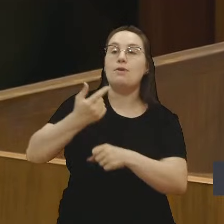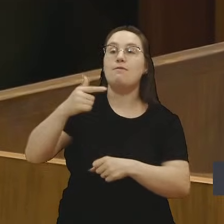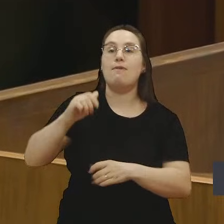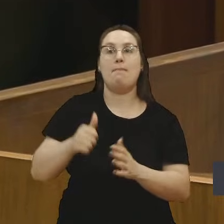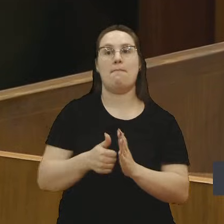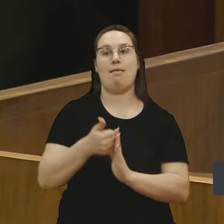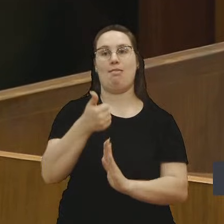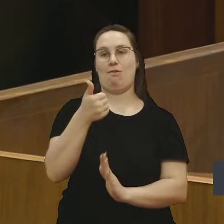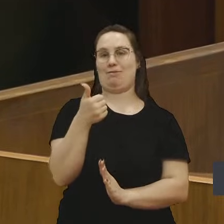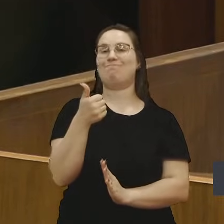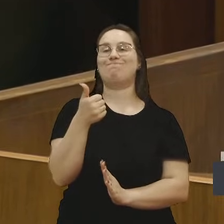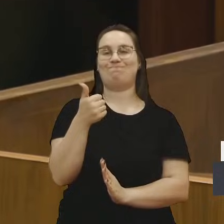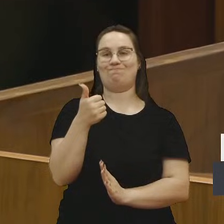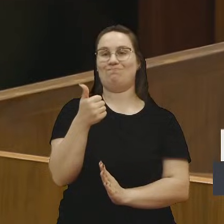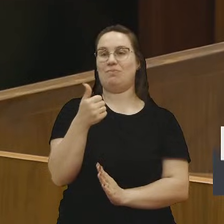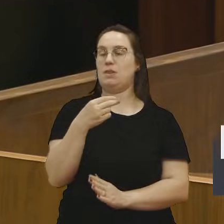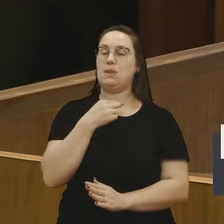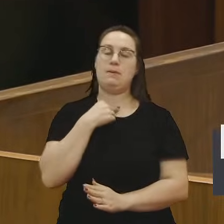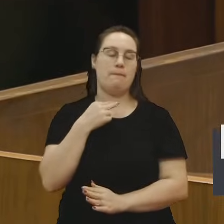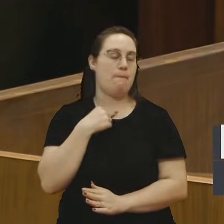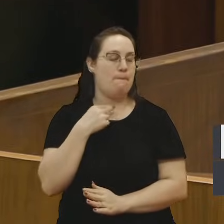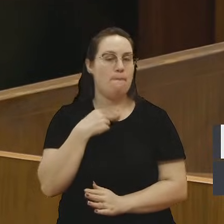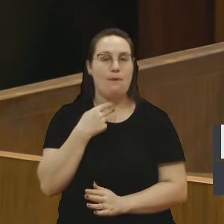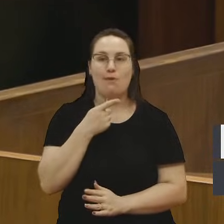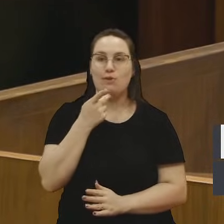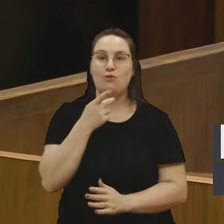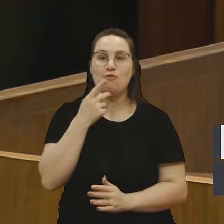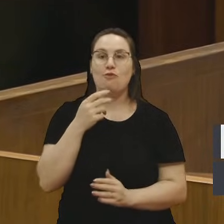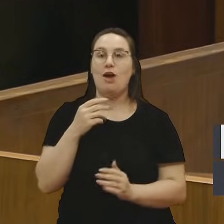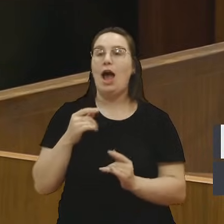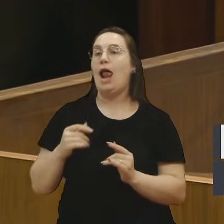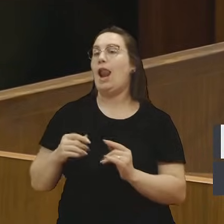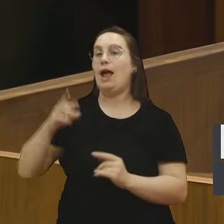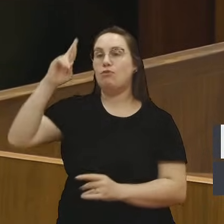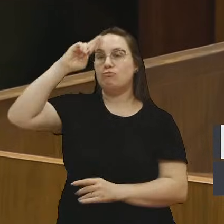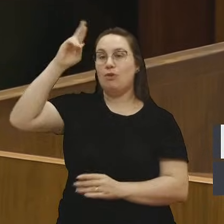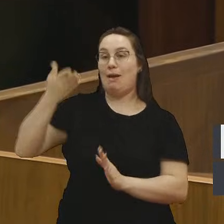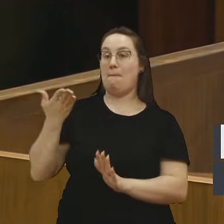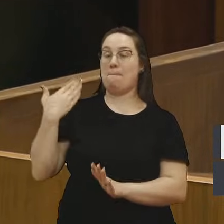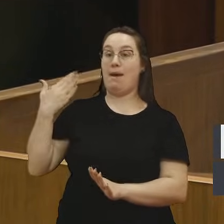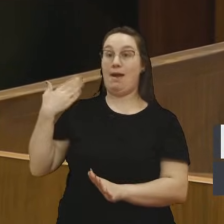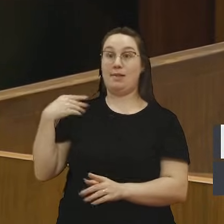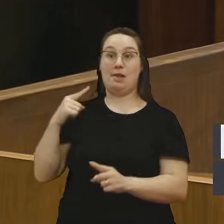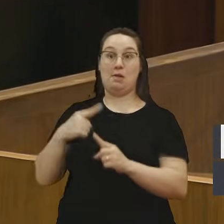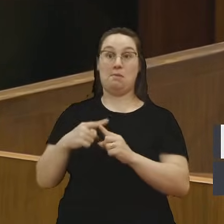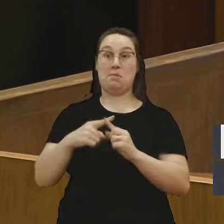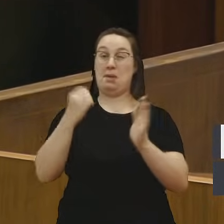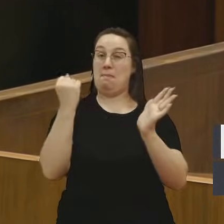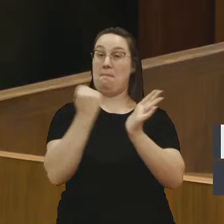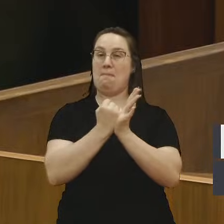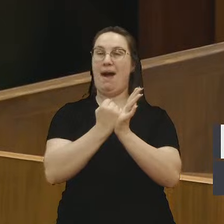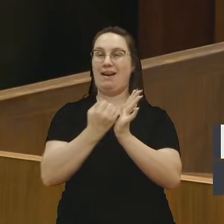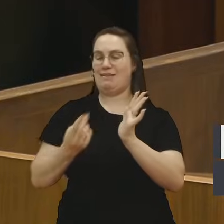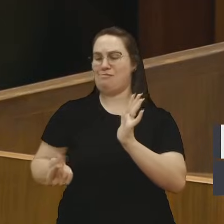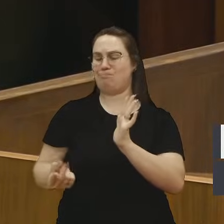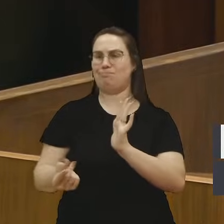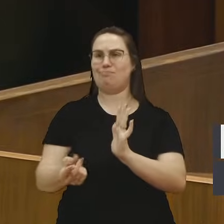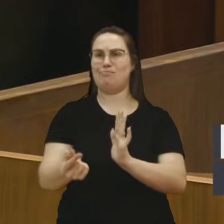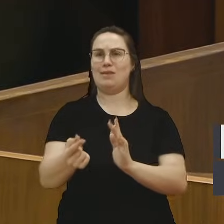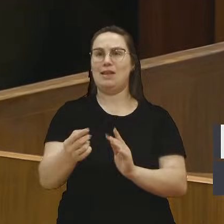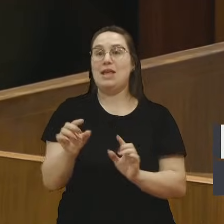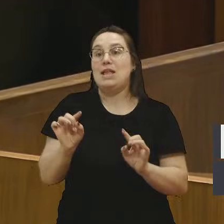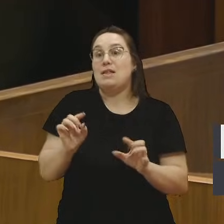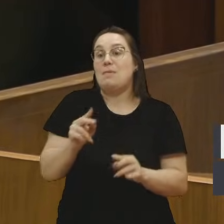melhorias. Não posso deixar de citar as gestões anteriores que deixaram seus legados, em especial a professora